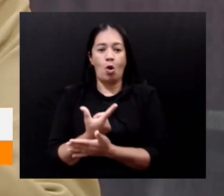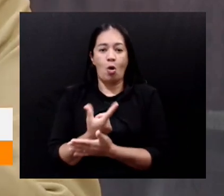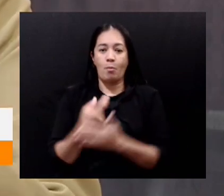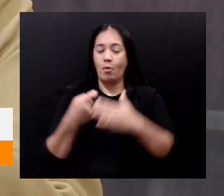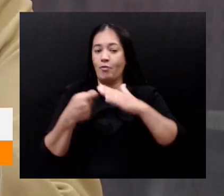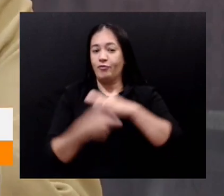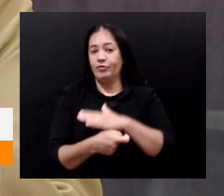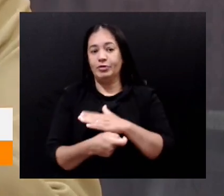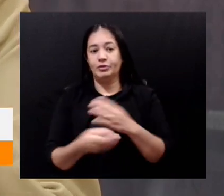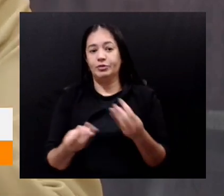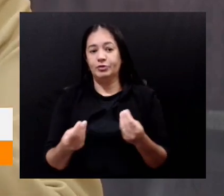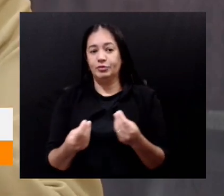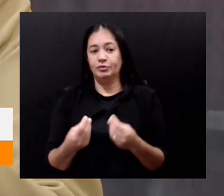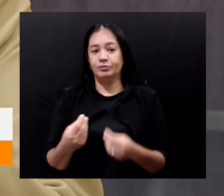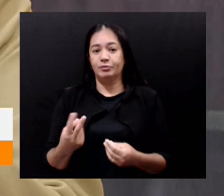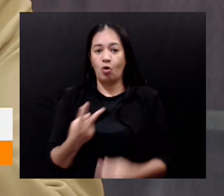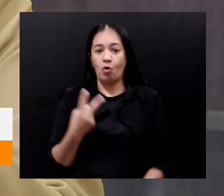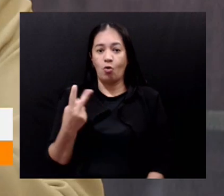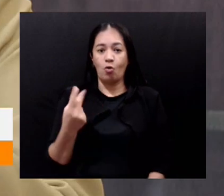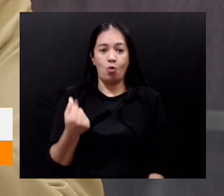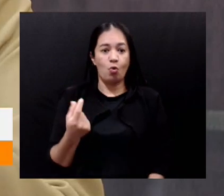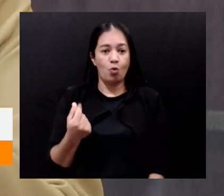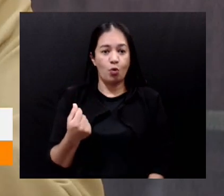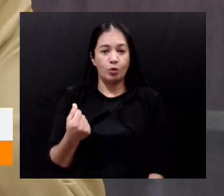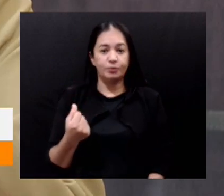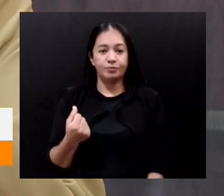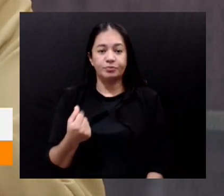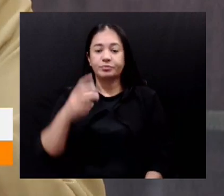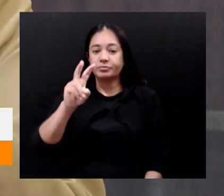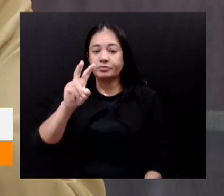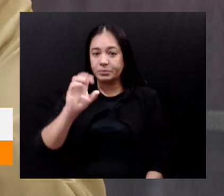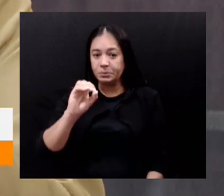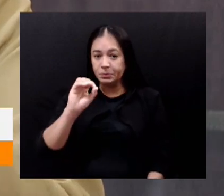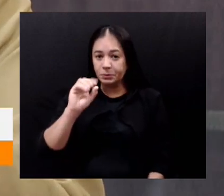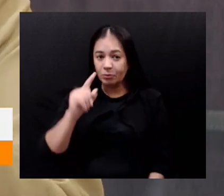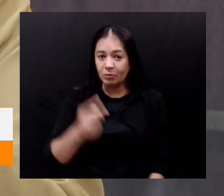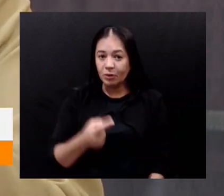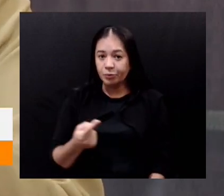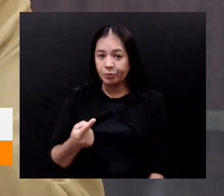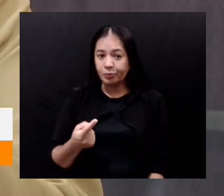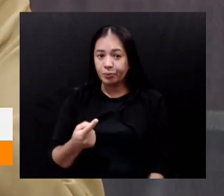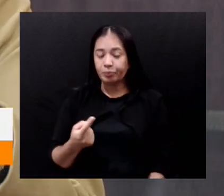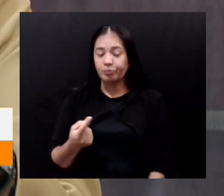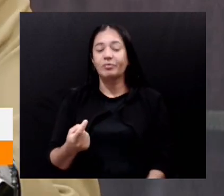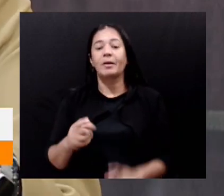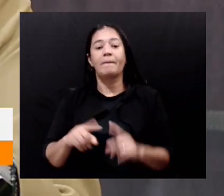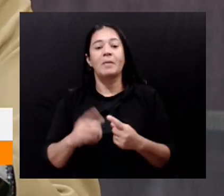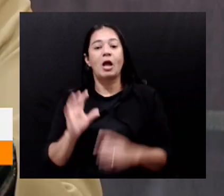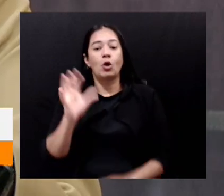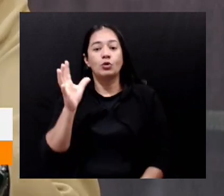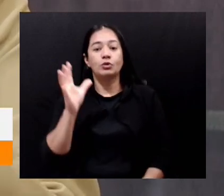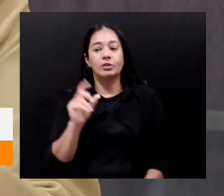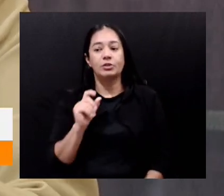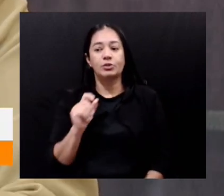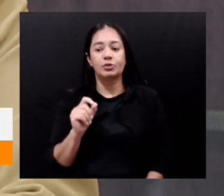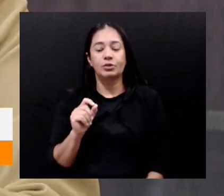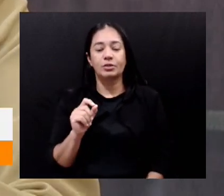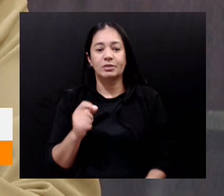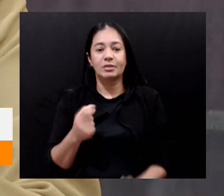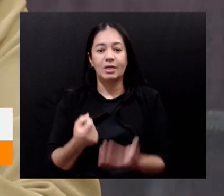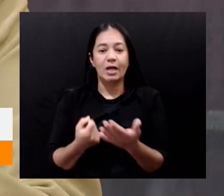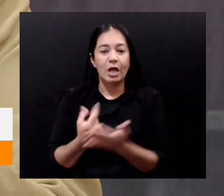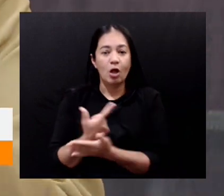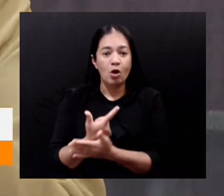valor superior, de igual ou superior a 500 mil euros. Uhum. Acontece é que essa compra, esse Golden Visa, é uma autorização